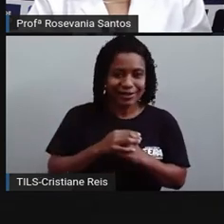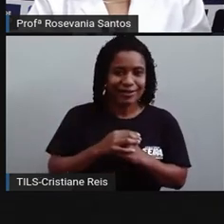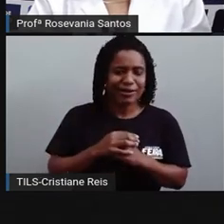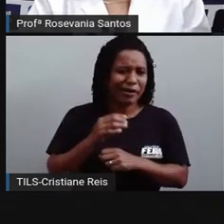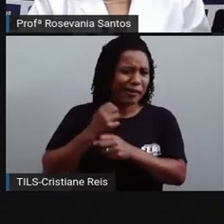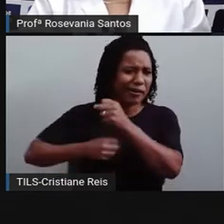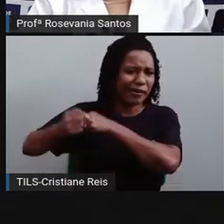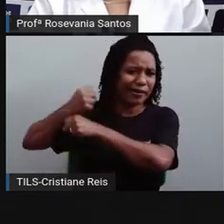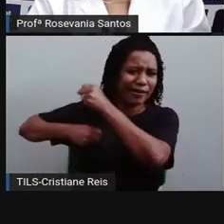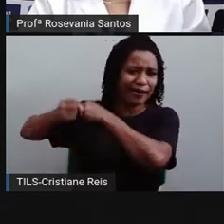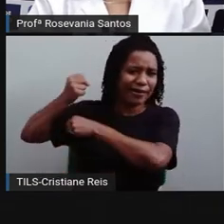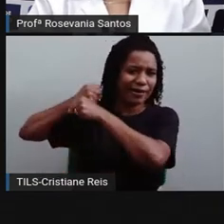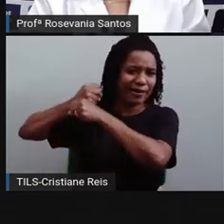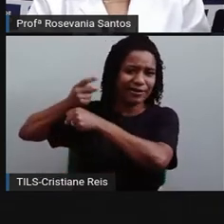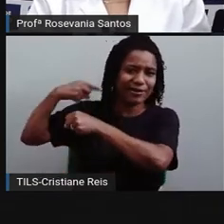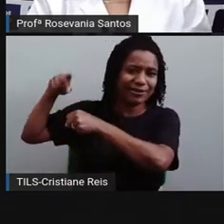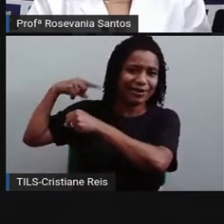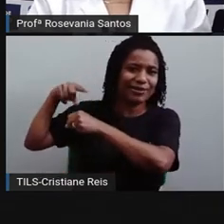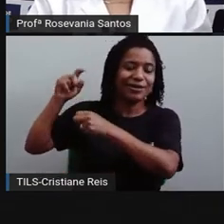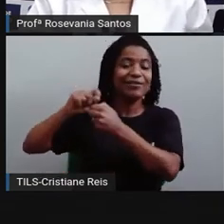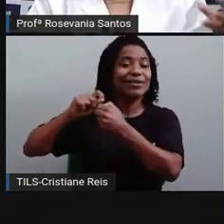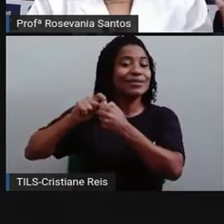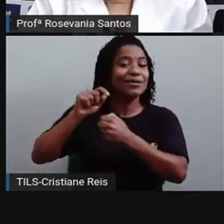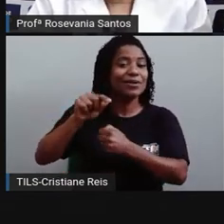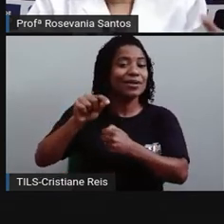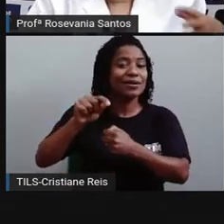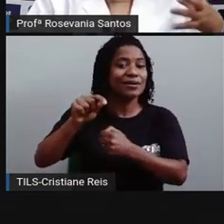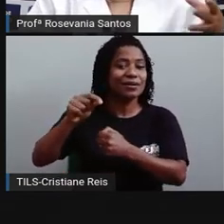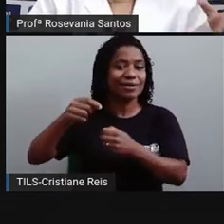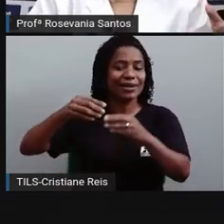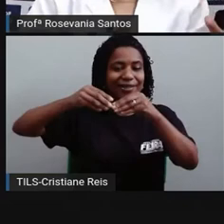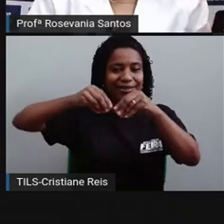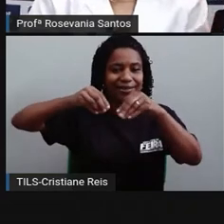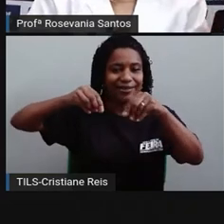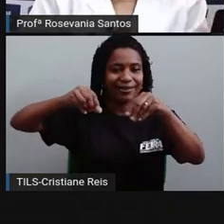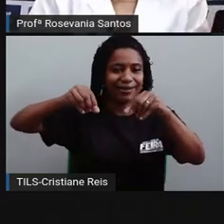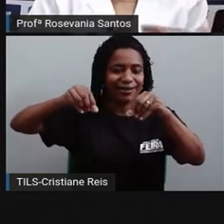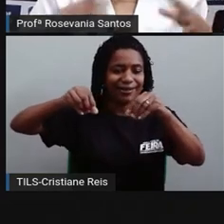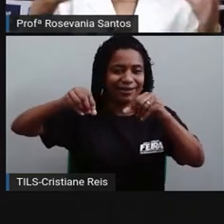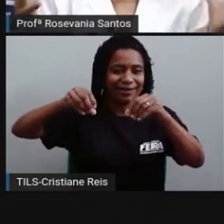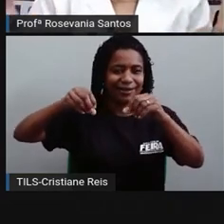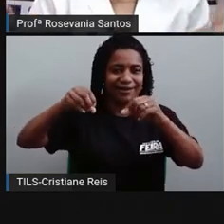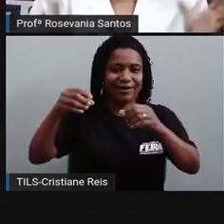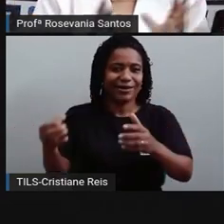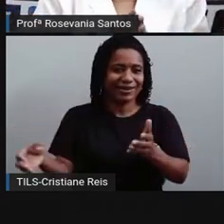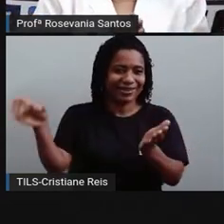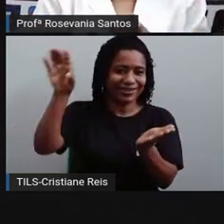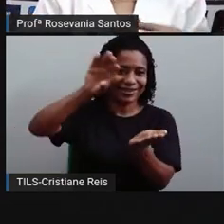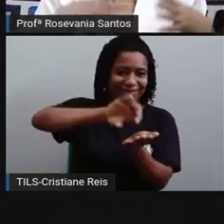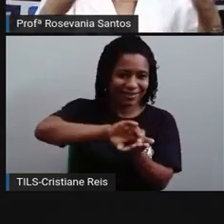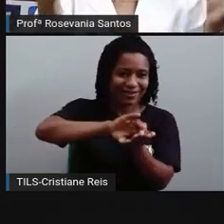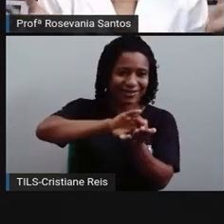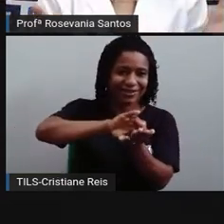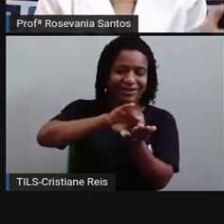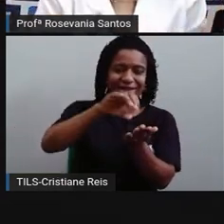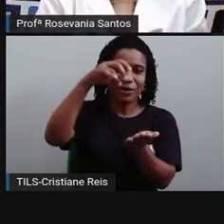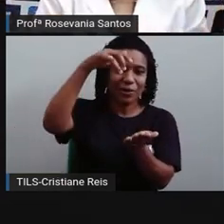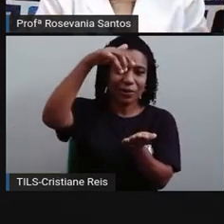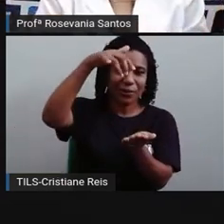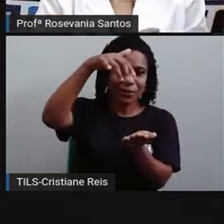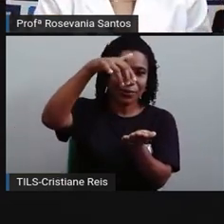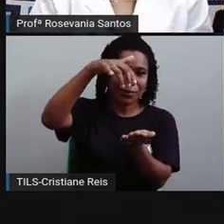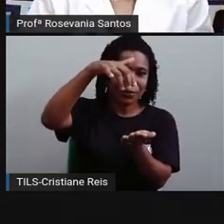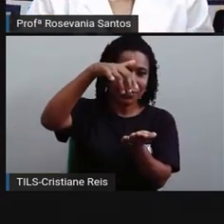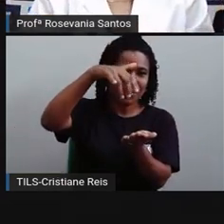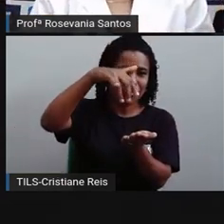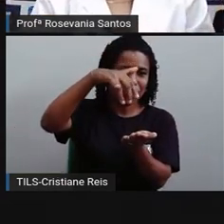terrinha aí, que tinha esses elementos que ele usava, vamos dizer assim, ela ficava caindo durante um quadrante do dia,